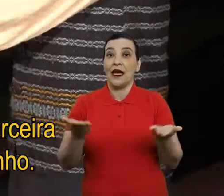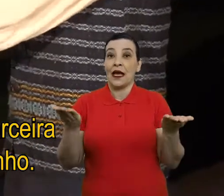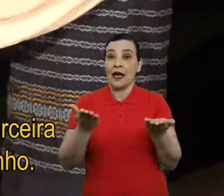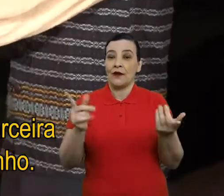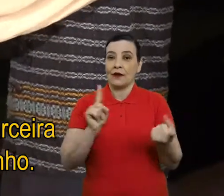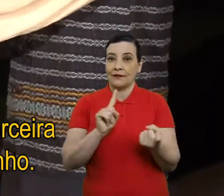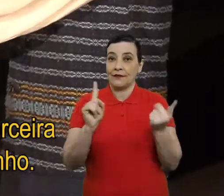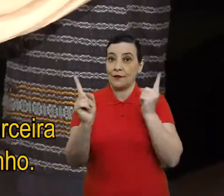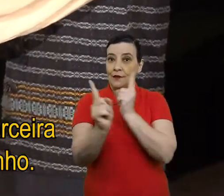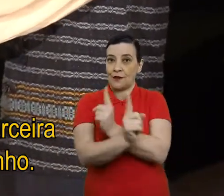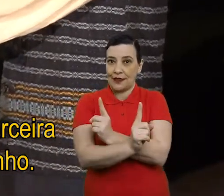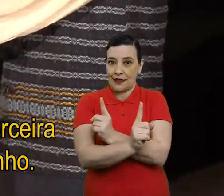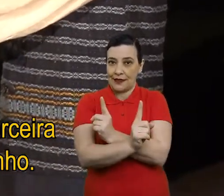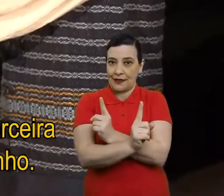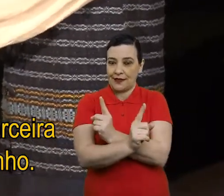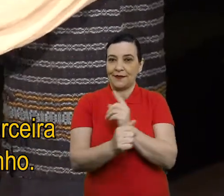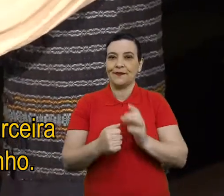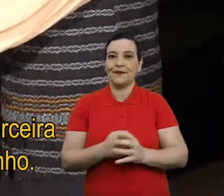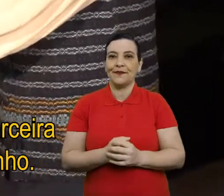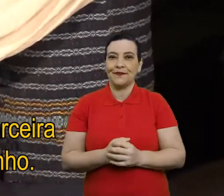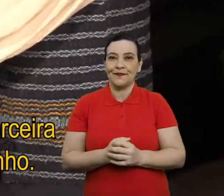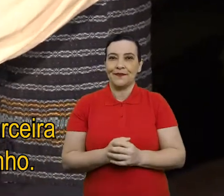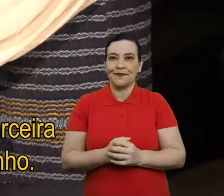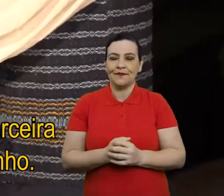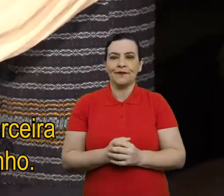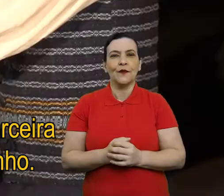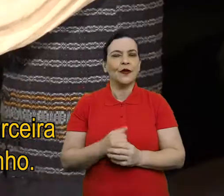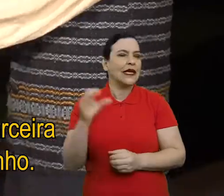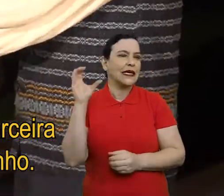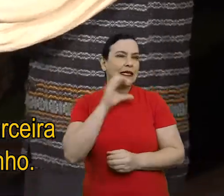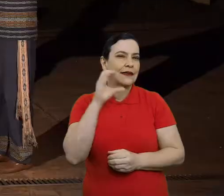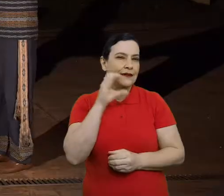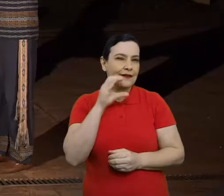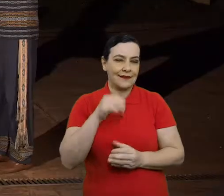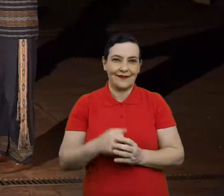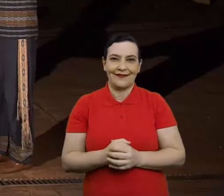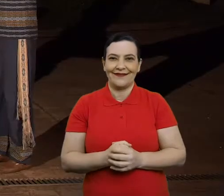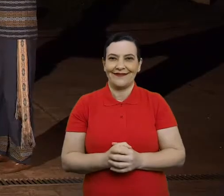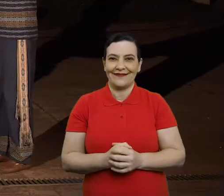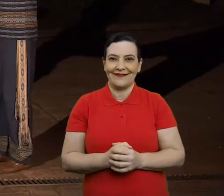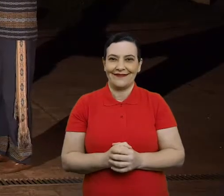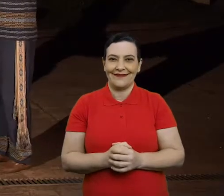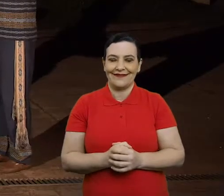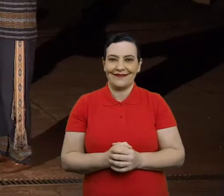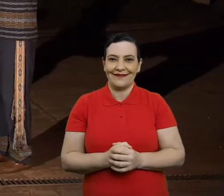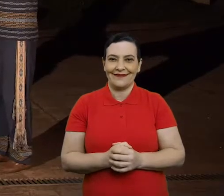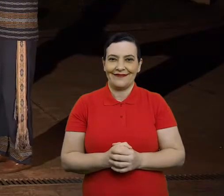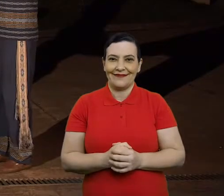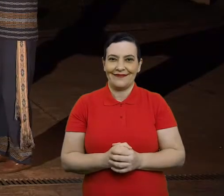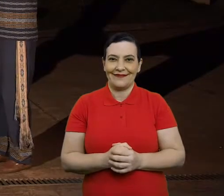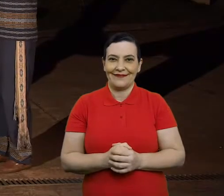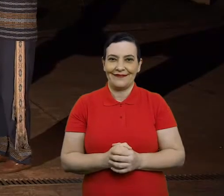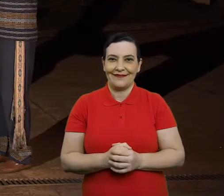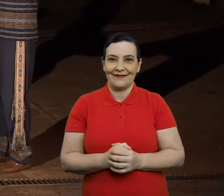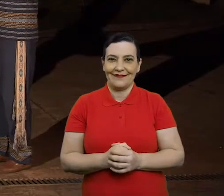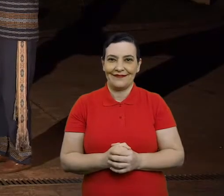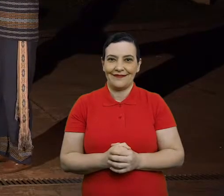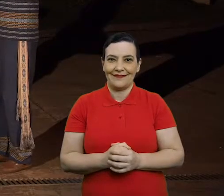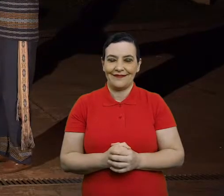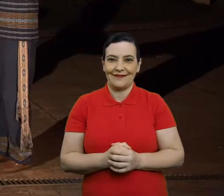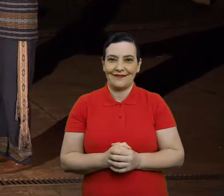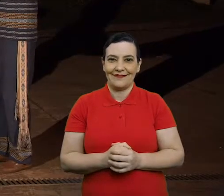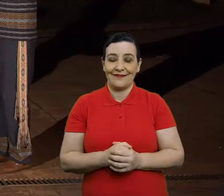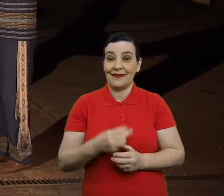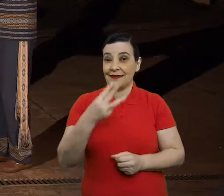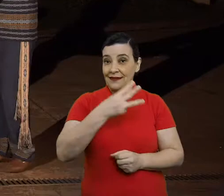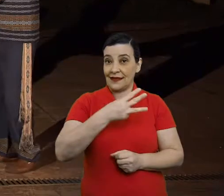gente vai trocar de lugar com a parceira, fazendo o que a gente chama de corridinho. Então, vamos lá. Quatro tempos para trocar